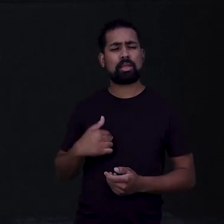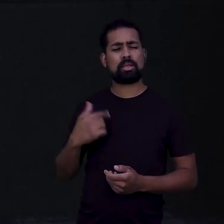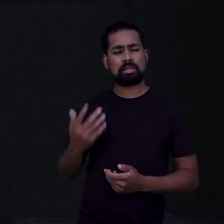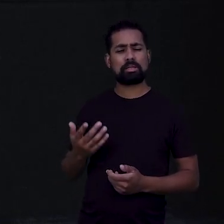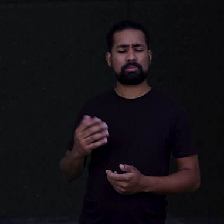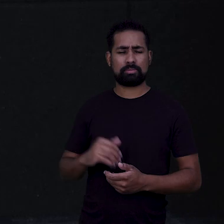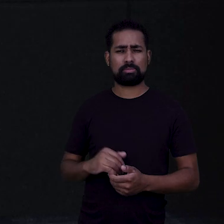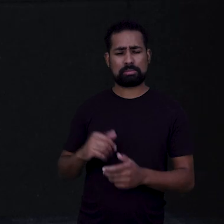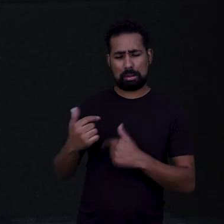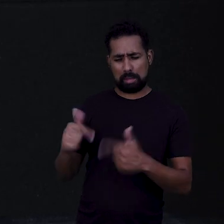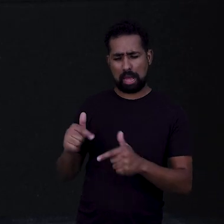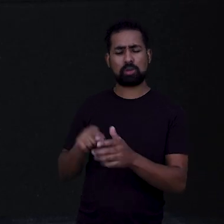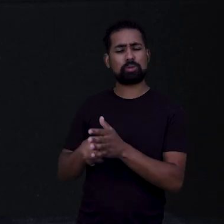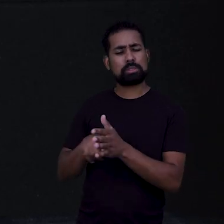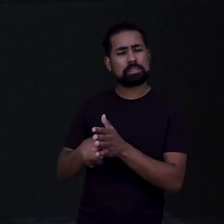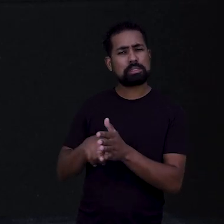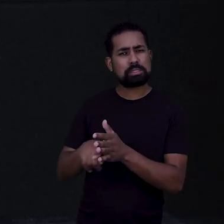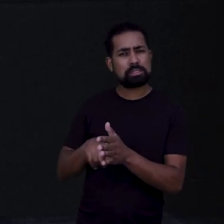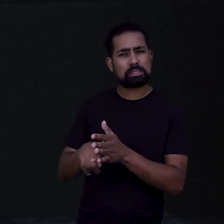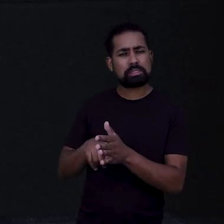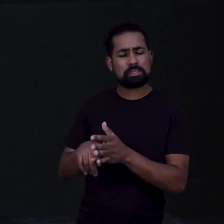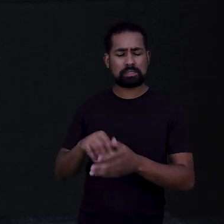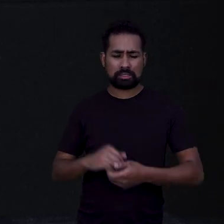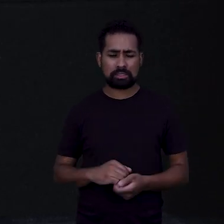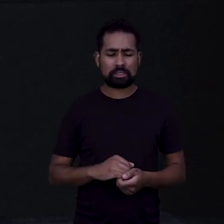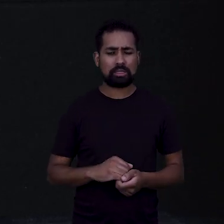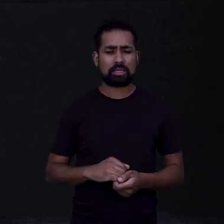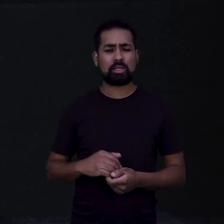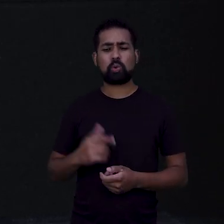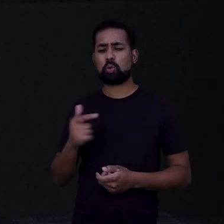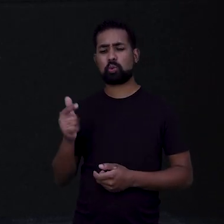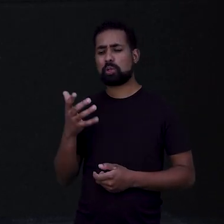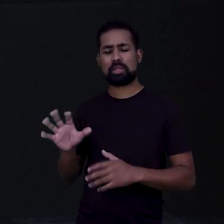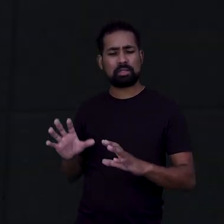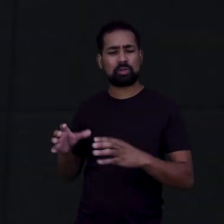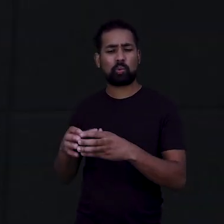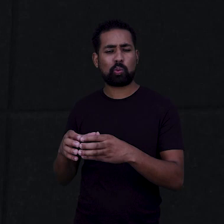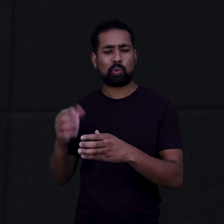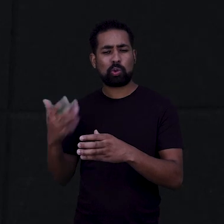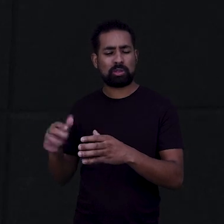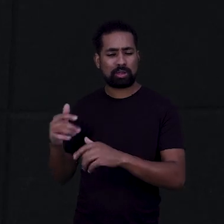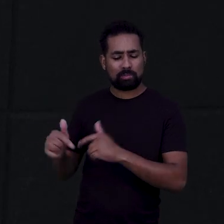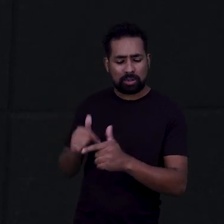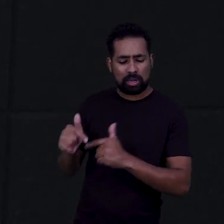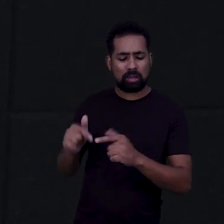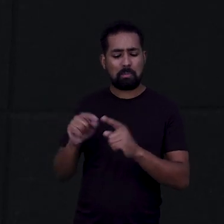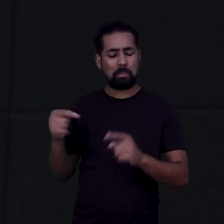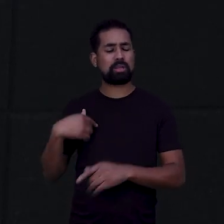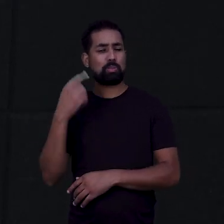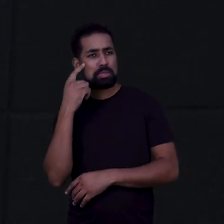eu trabalho em pesquisa com uma equipe que ninguém queria trabalhar, que são os gays,